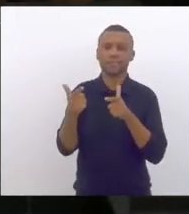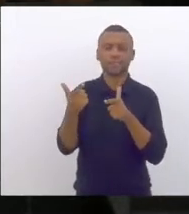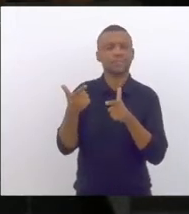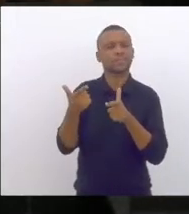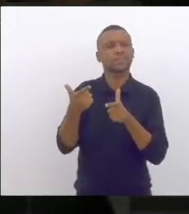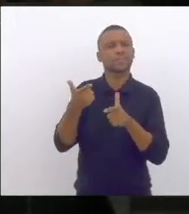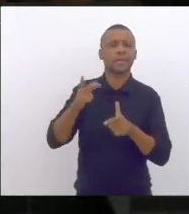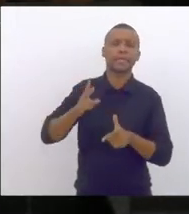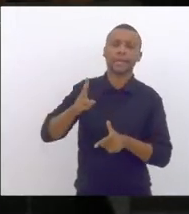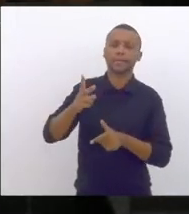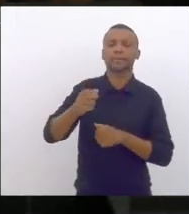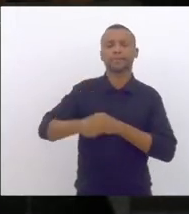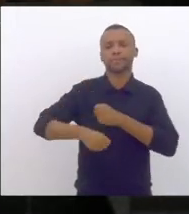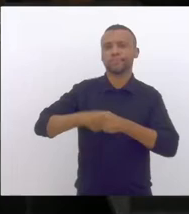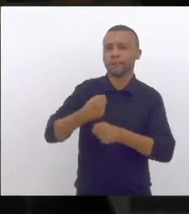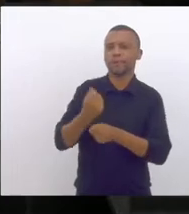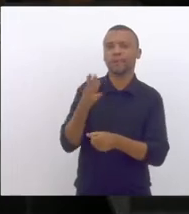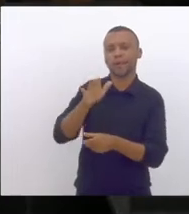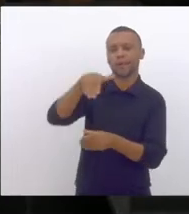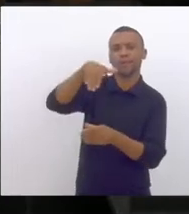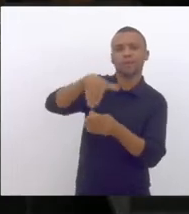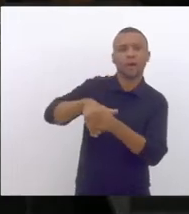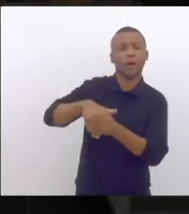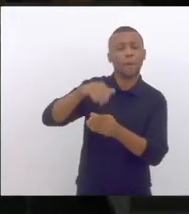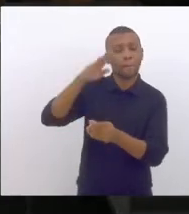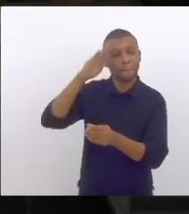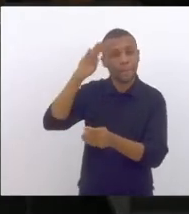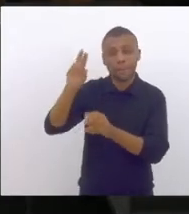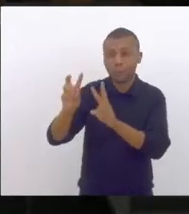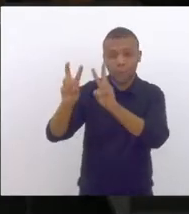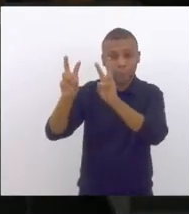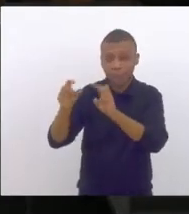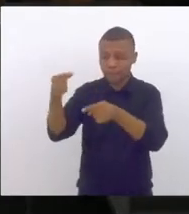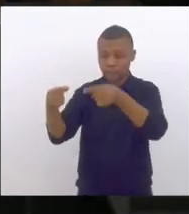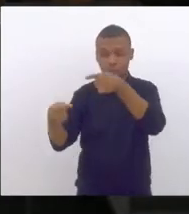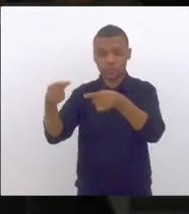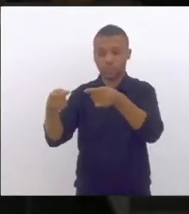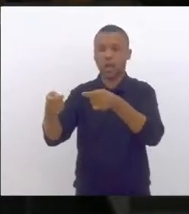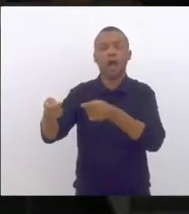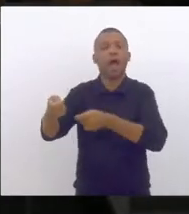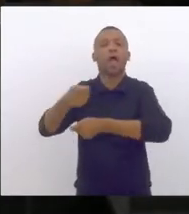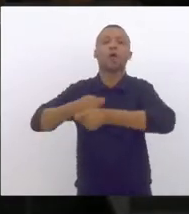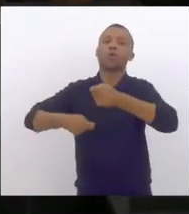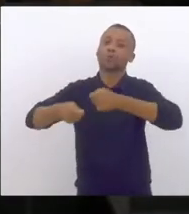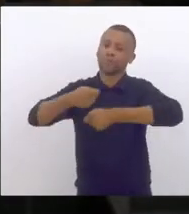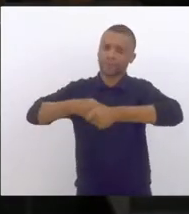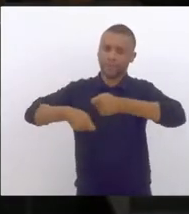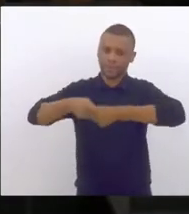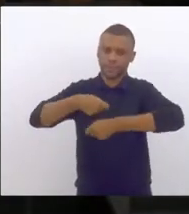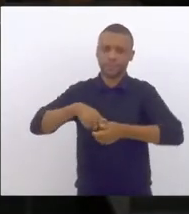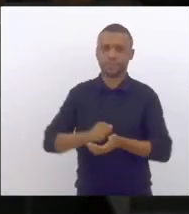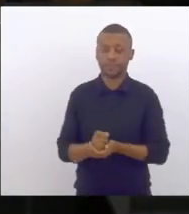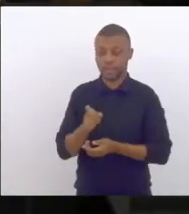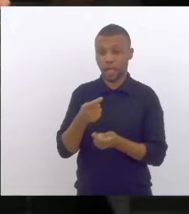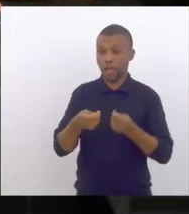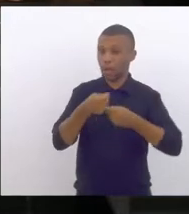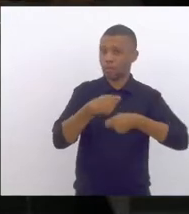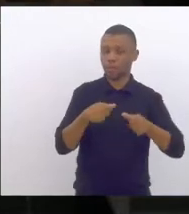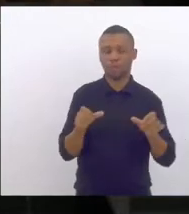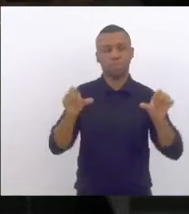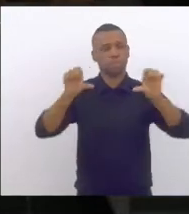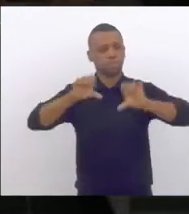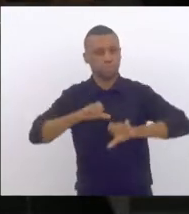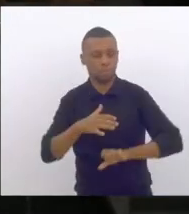eleitoral é a economia se a economia vai mal